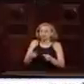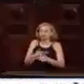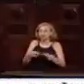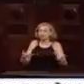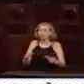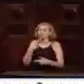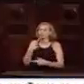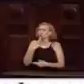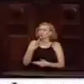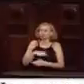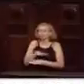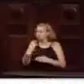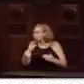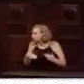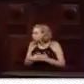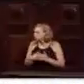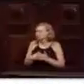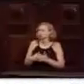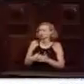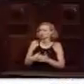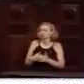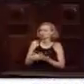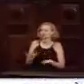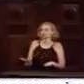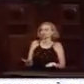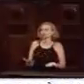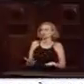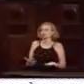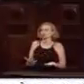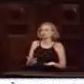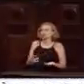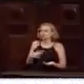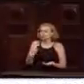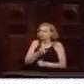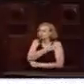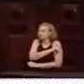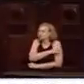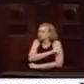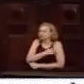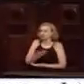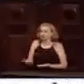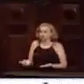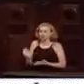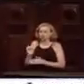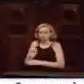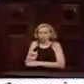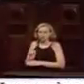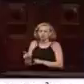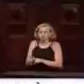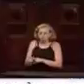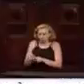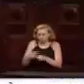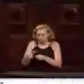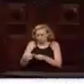todos. Atrapalha as políticas públicas no nosso estado e nos municípios.